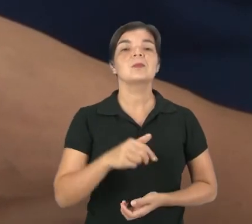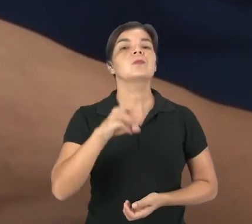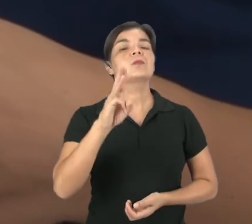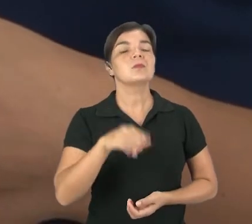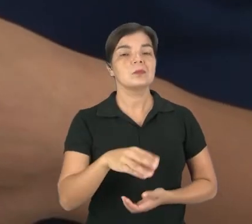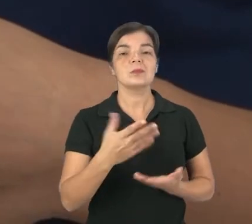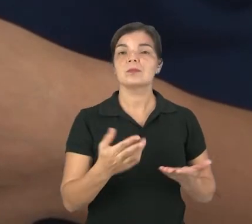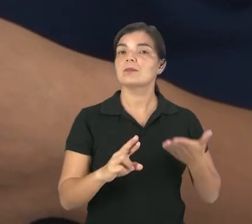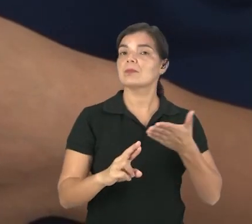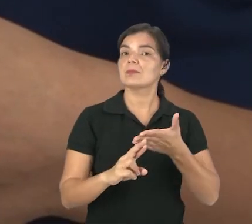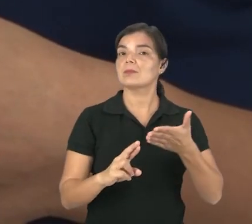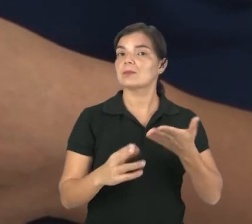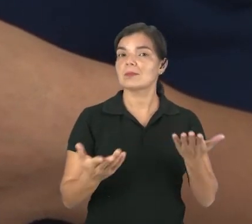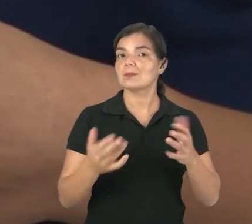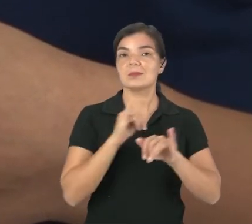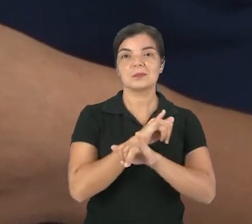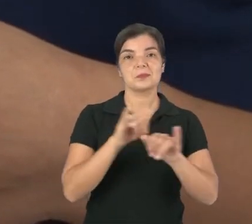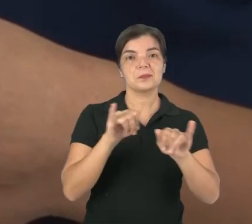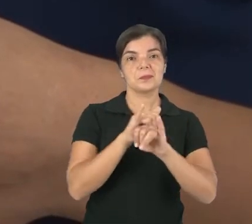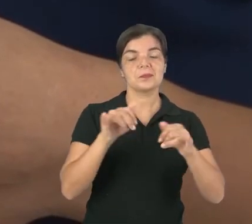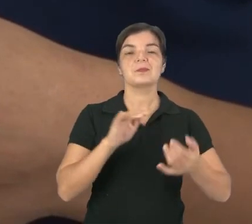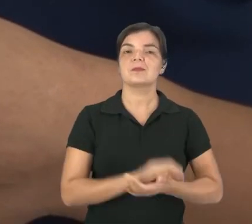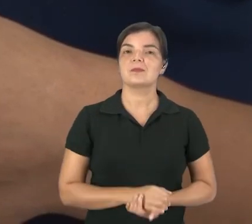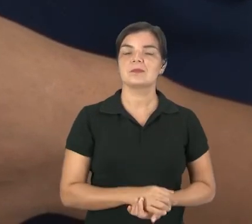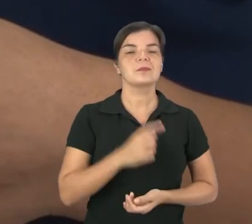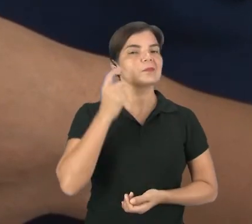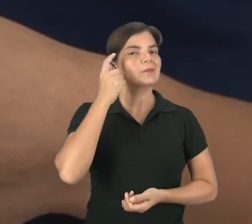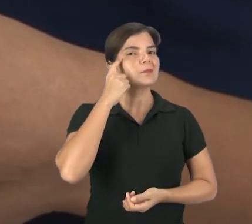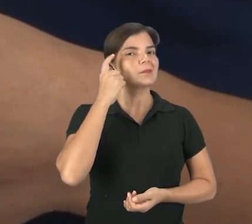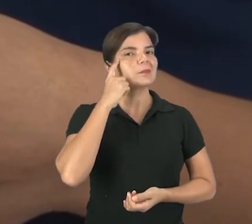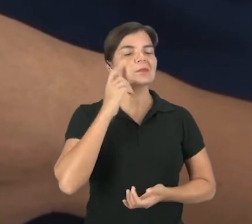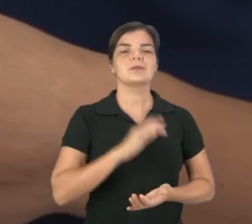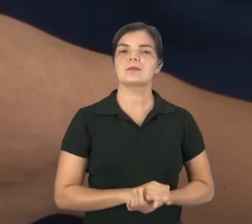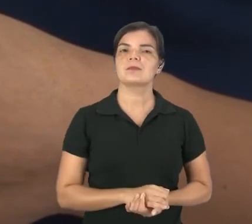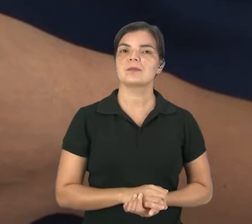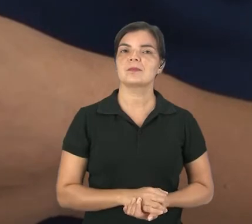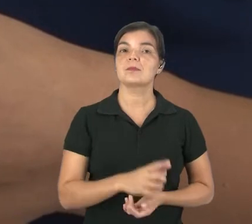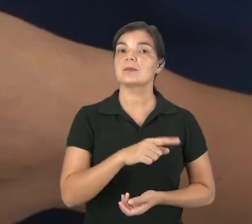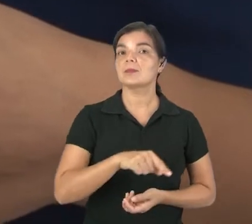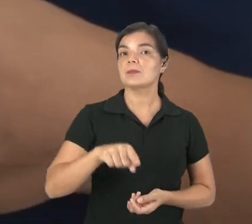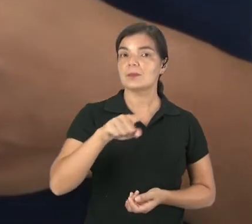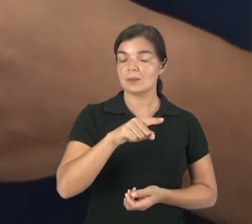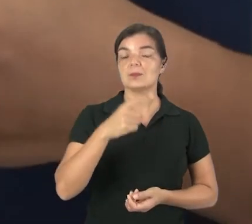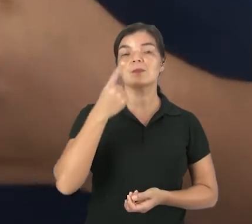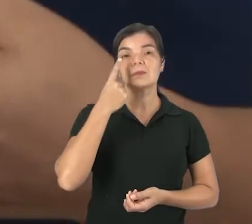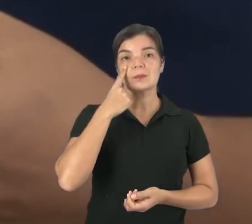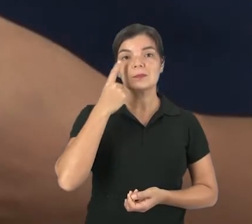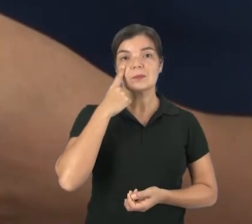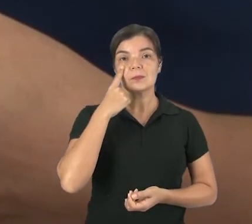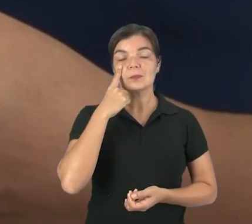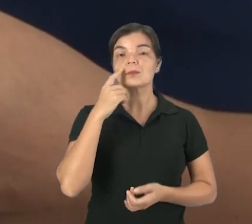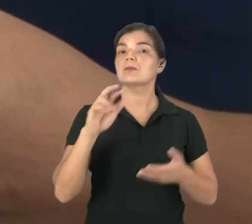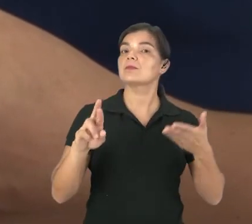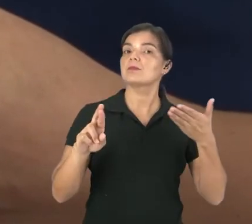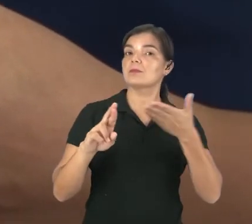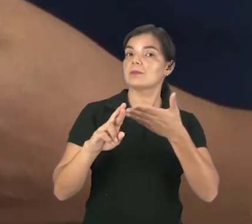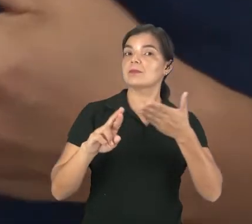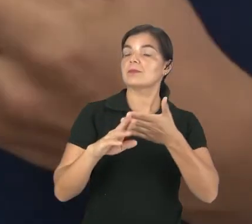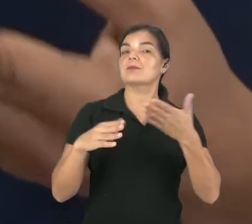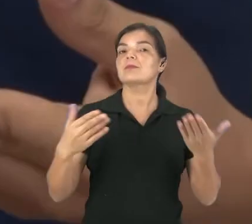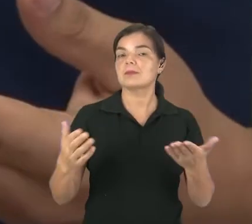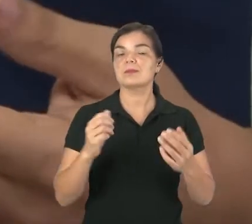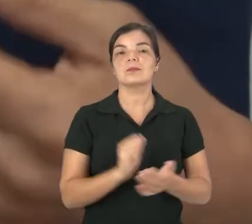se destina esse tipo de propaganda? Pensem aí. Para quem que vocês acham que está sendo destinado esse tipo de